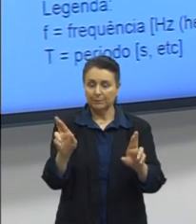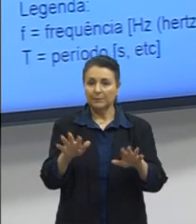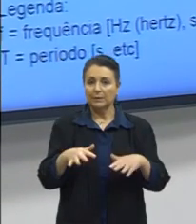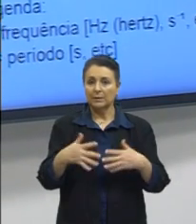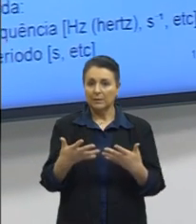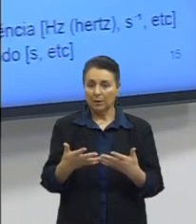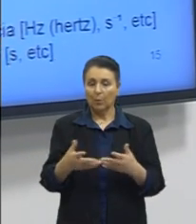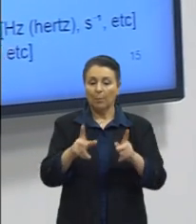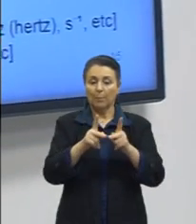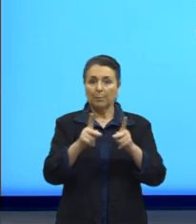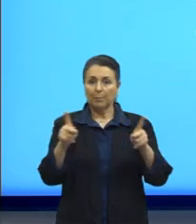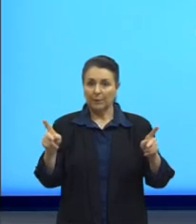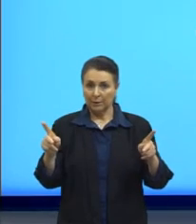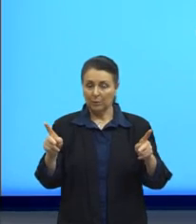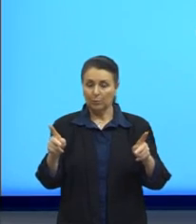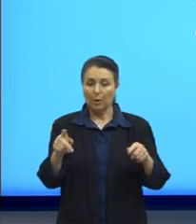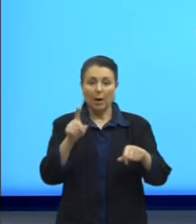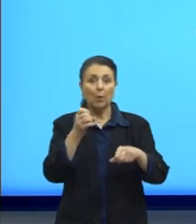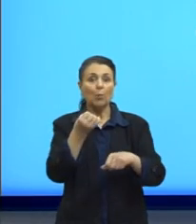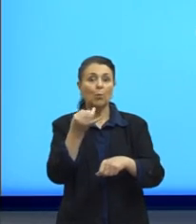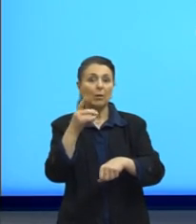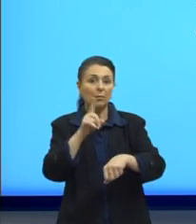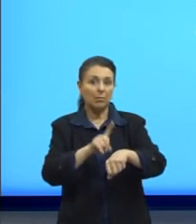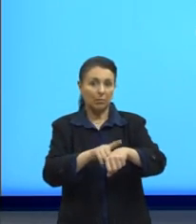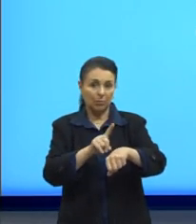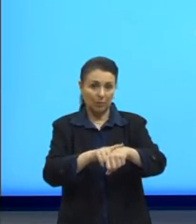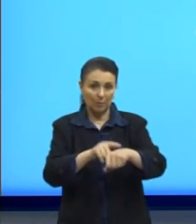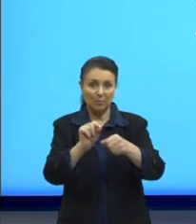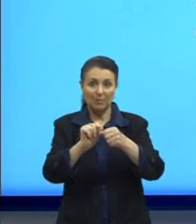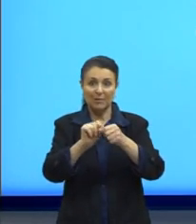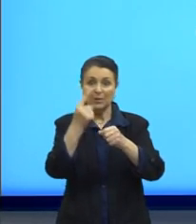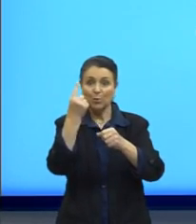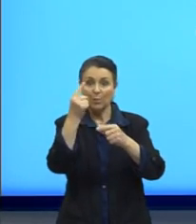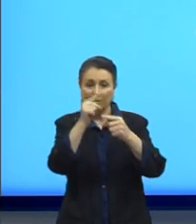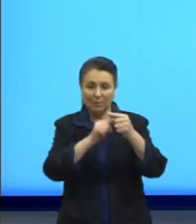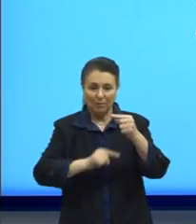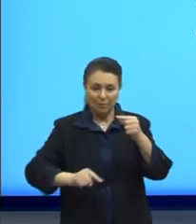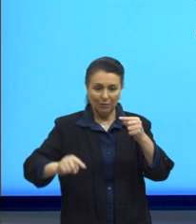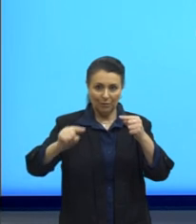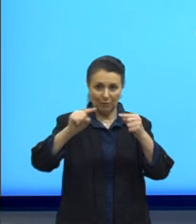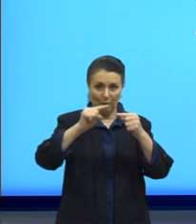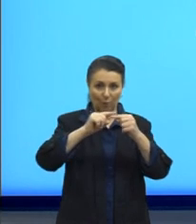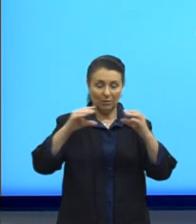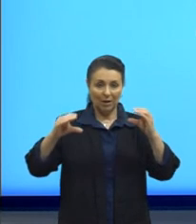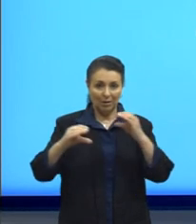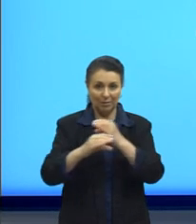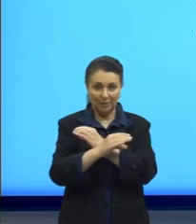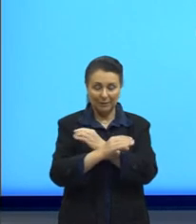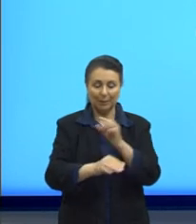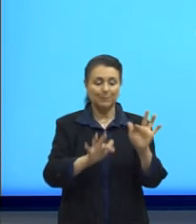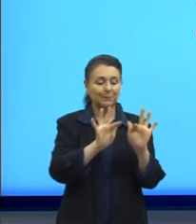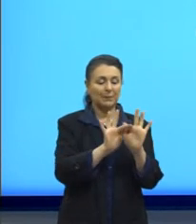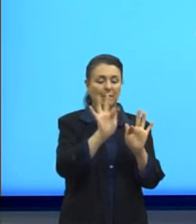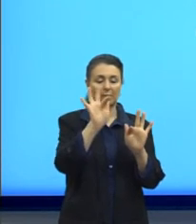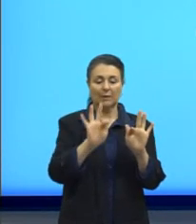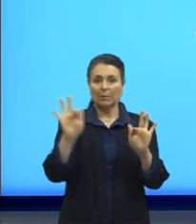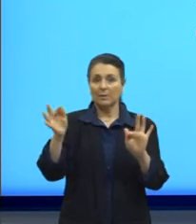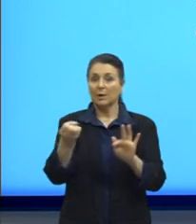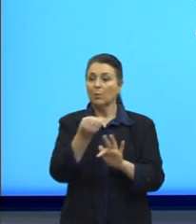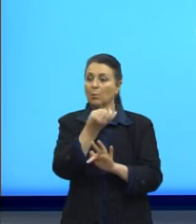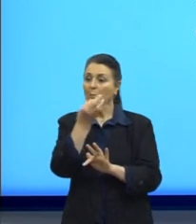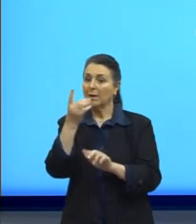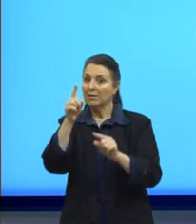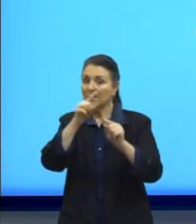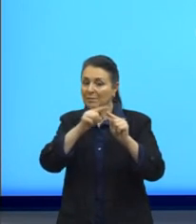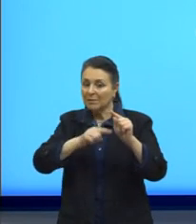o período é quanto tempo leva para fazer uma volta completa e a frequência é quantas voltas